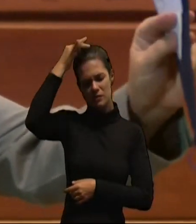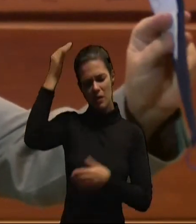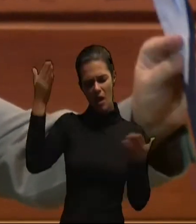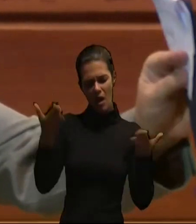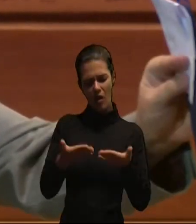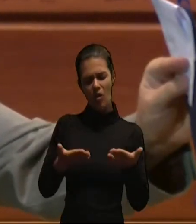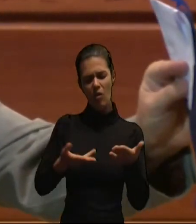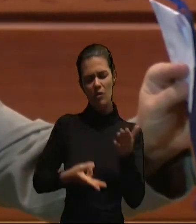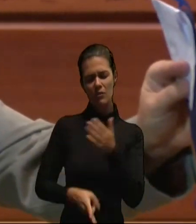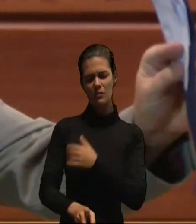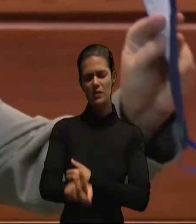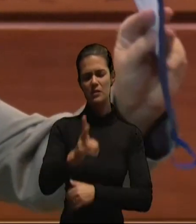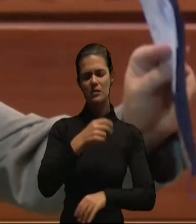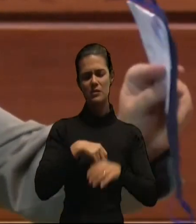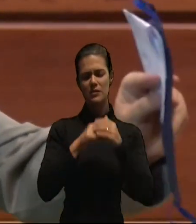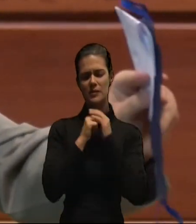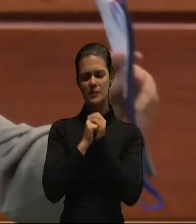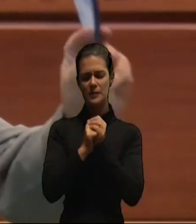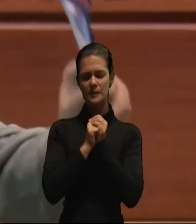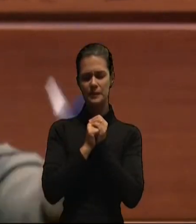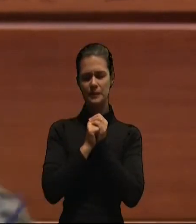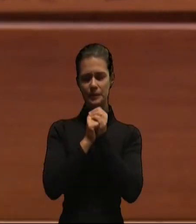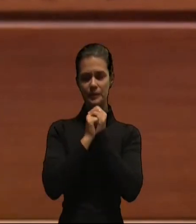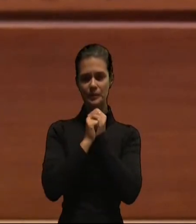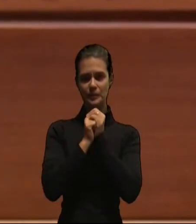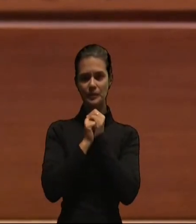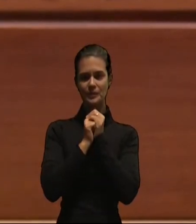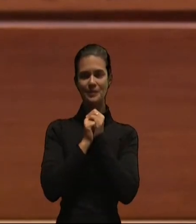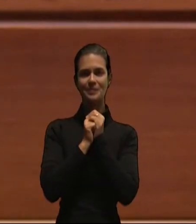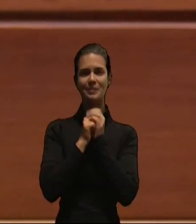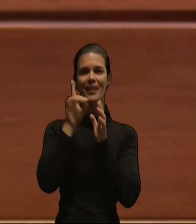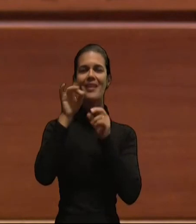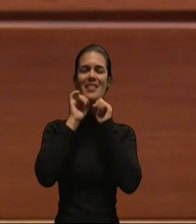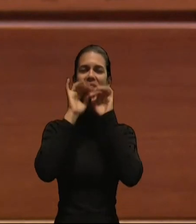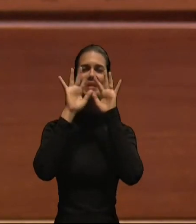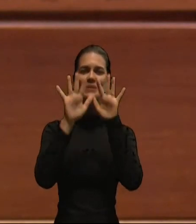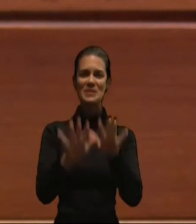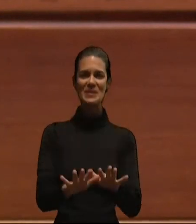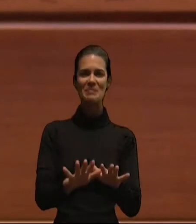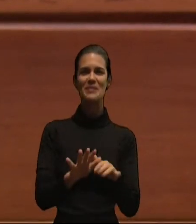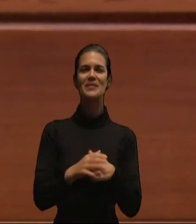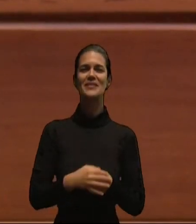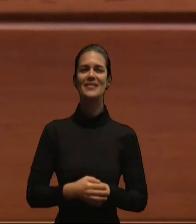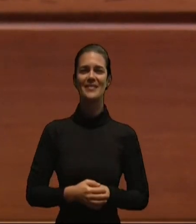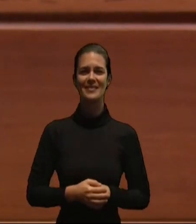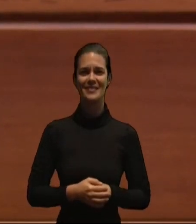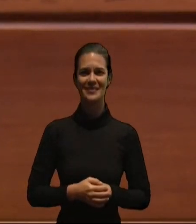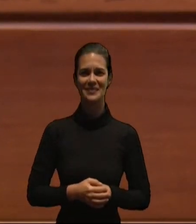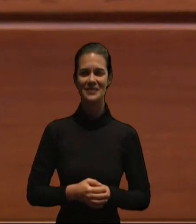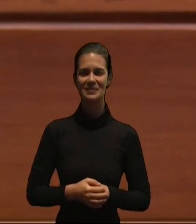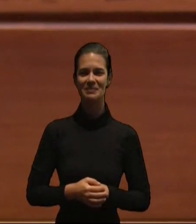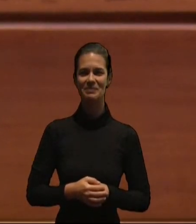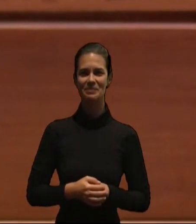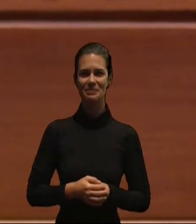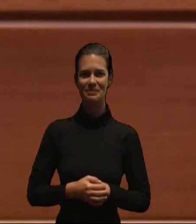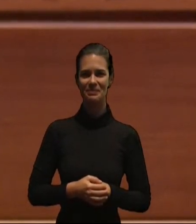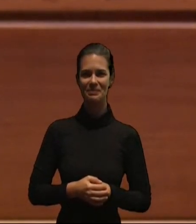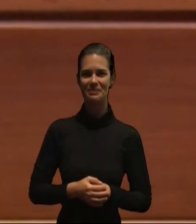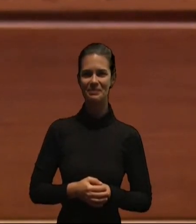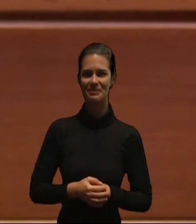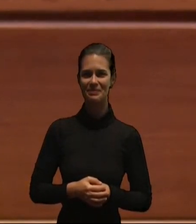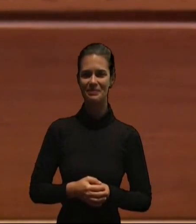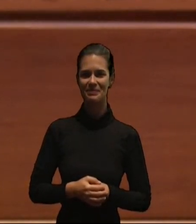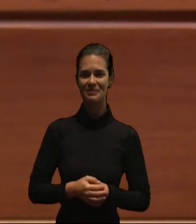e para todos sempre, amém e amém. Que Deus o abençoe ricamente, tenha